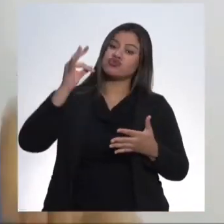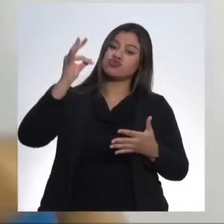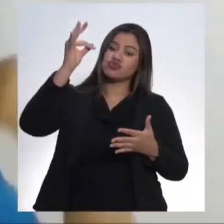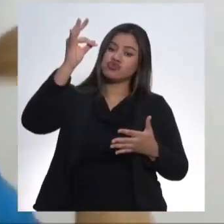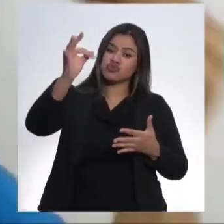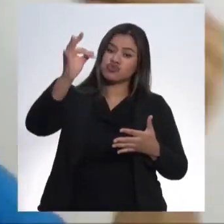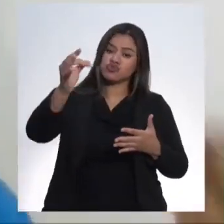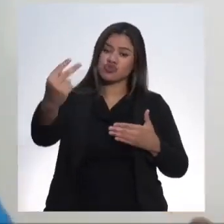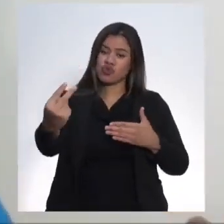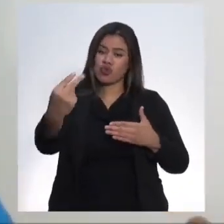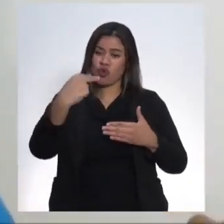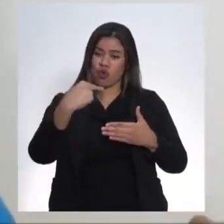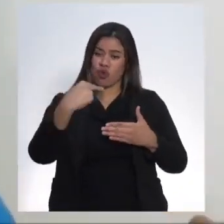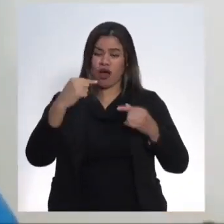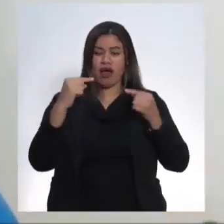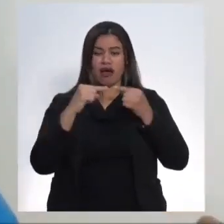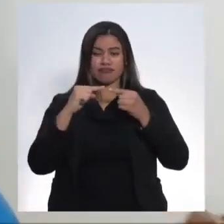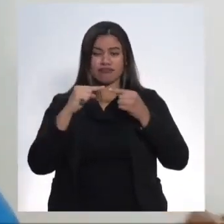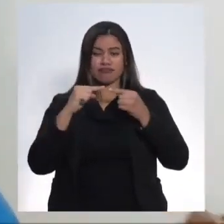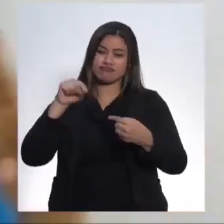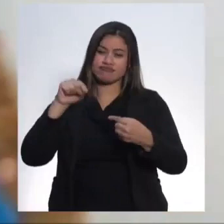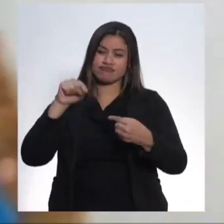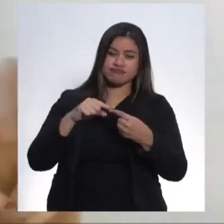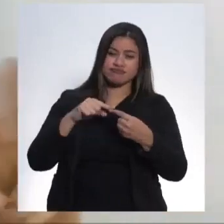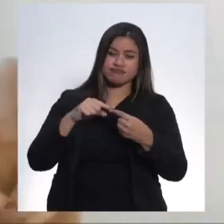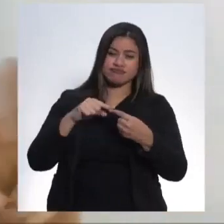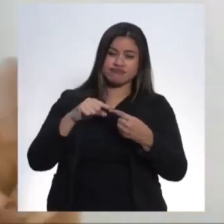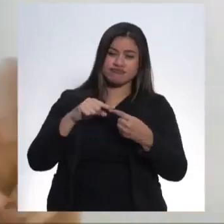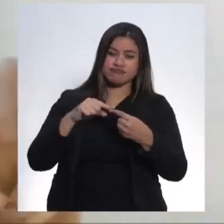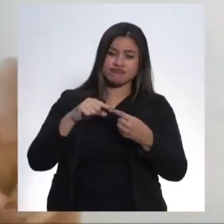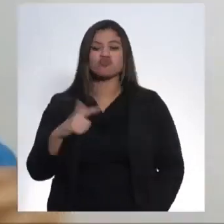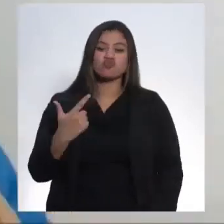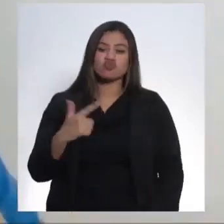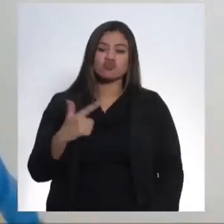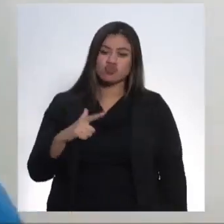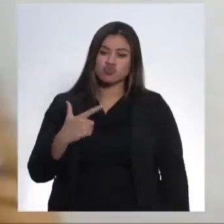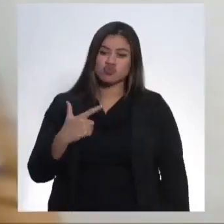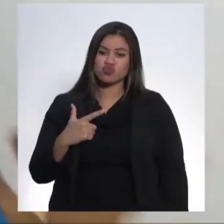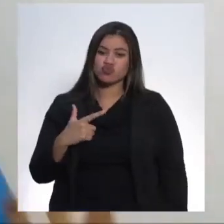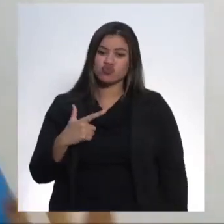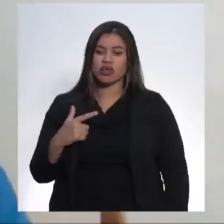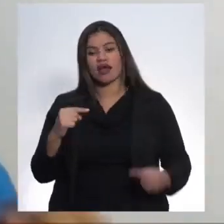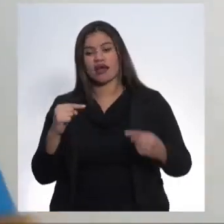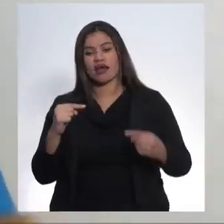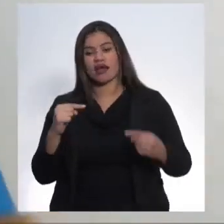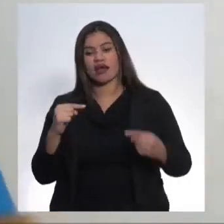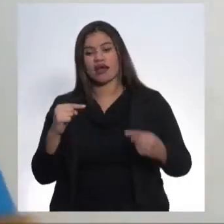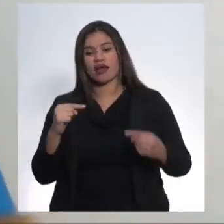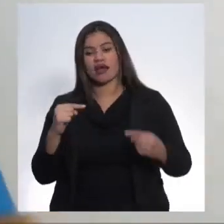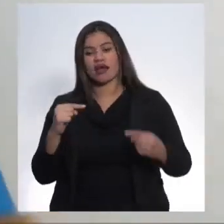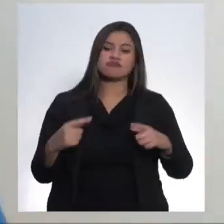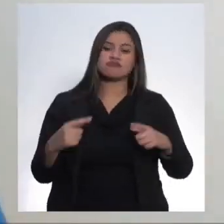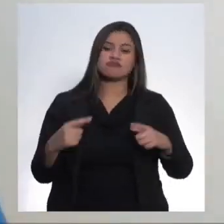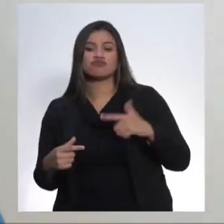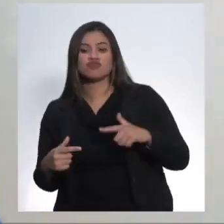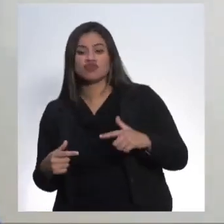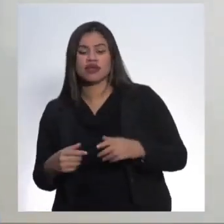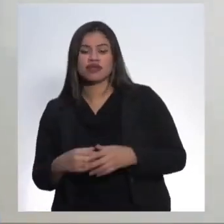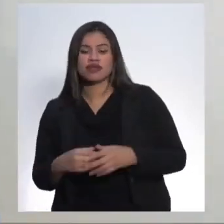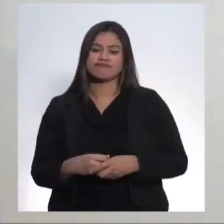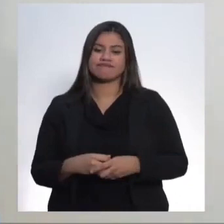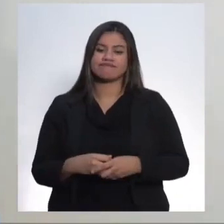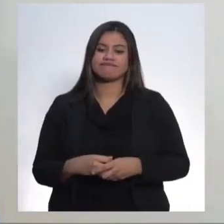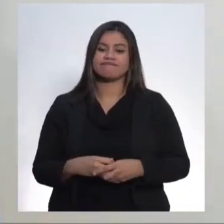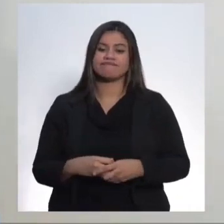que condiz com o que eu tenho de objetivos? Então, vamos lá, existe uma coerência ou não? Quais são as fraquezas